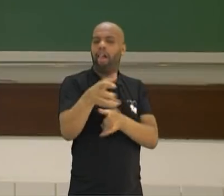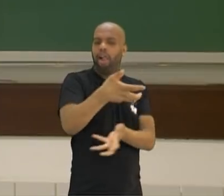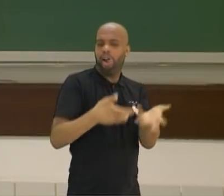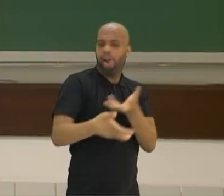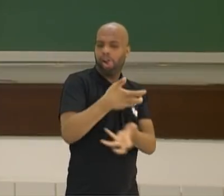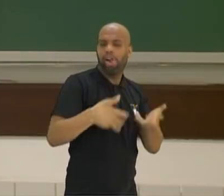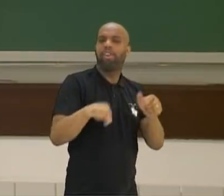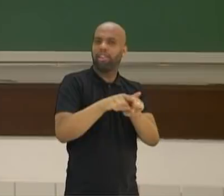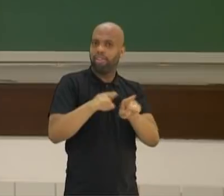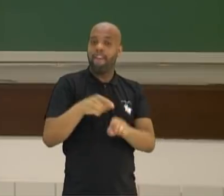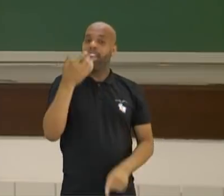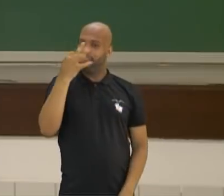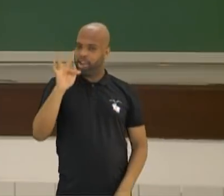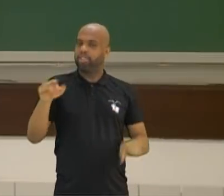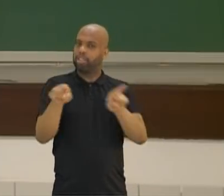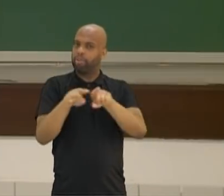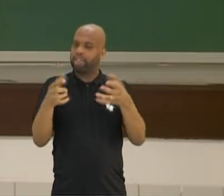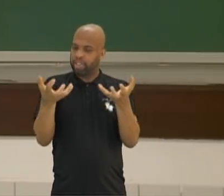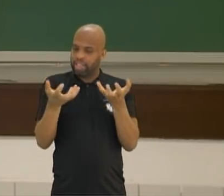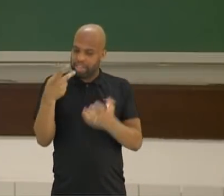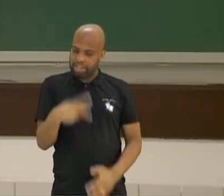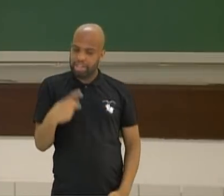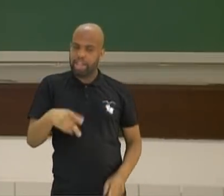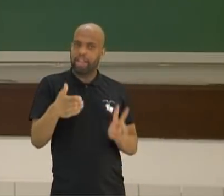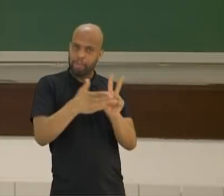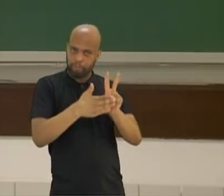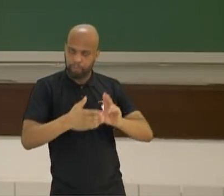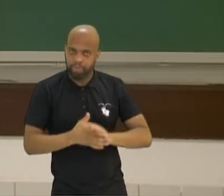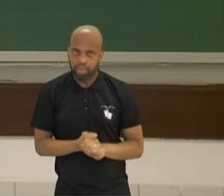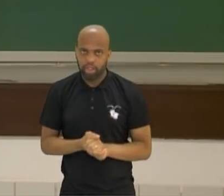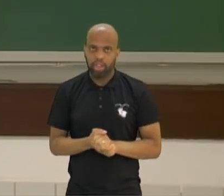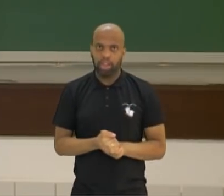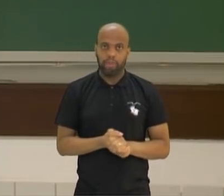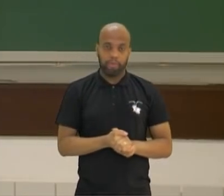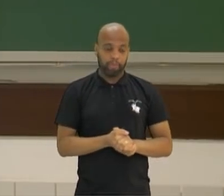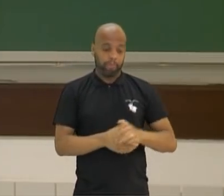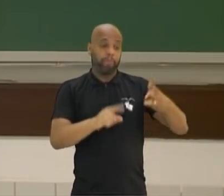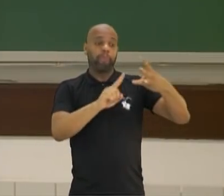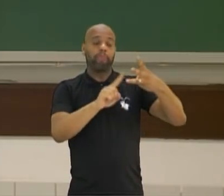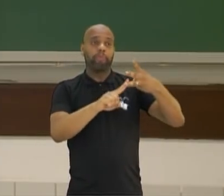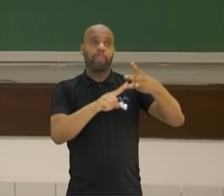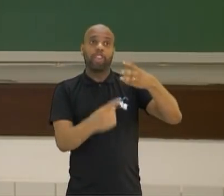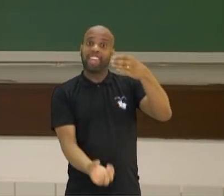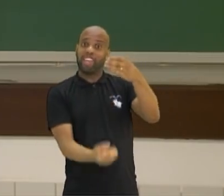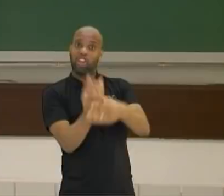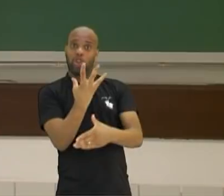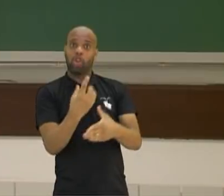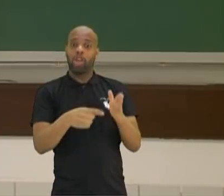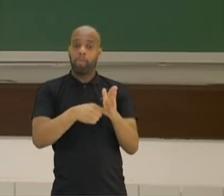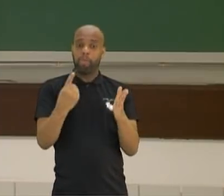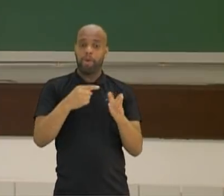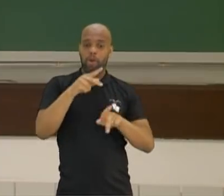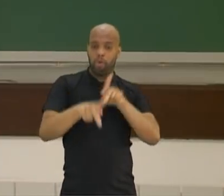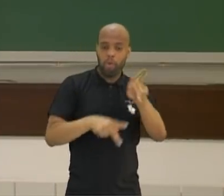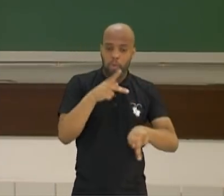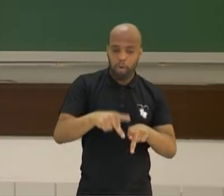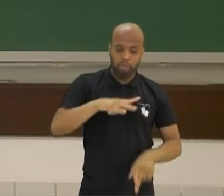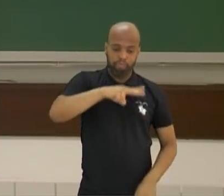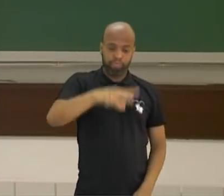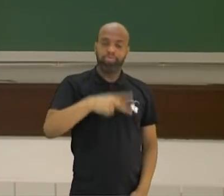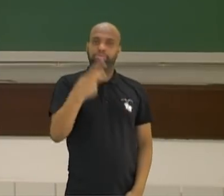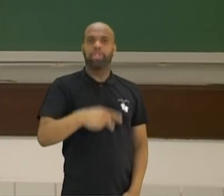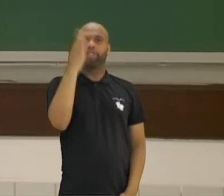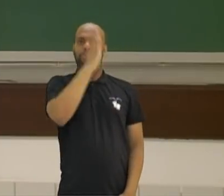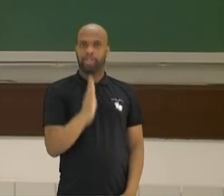um escambo aqui com os indígenas. E, por último, a fundação do primeiro povoamento português no